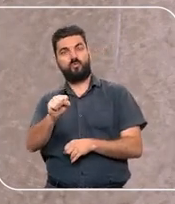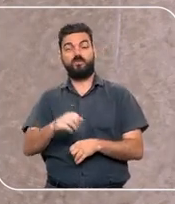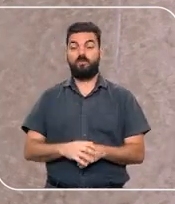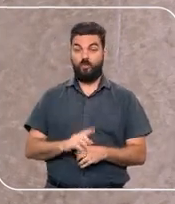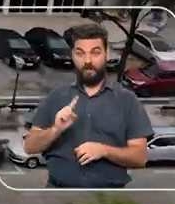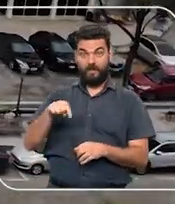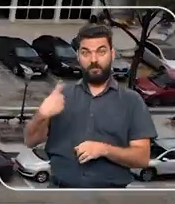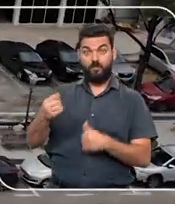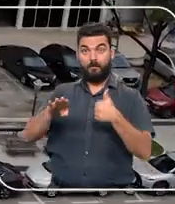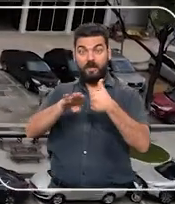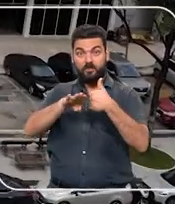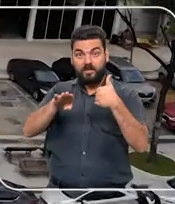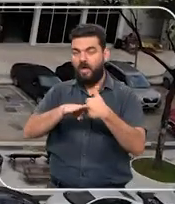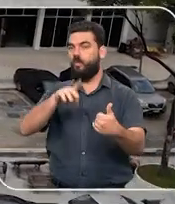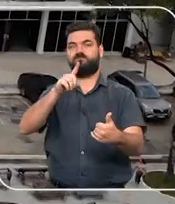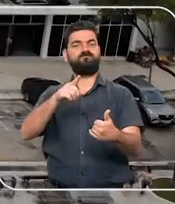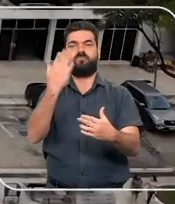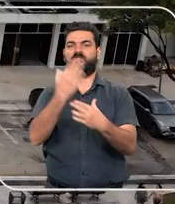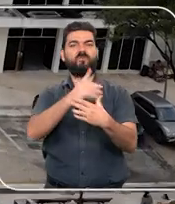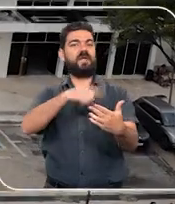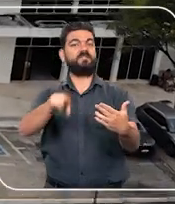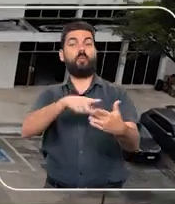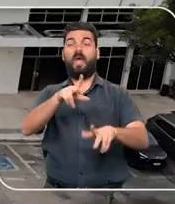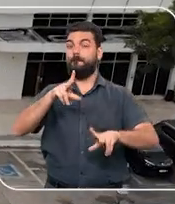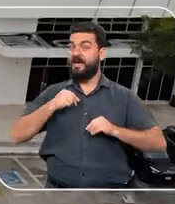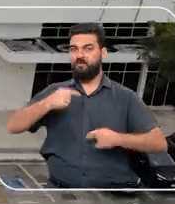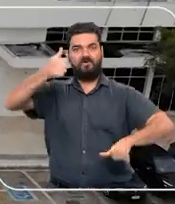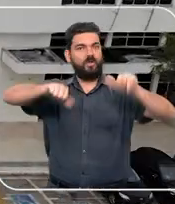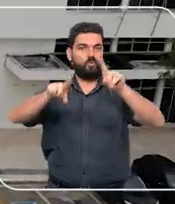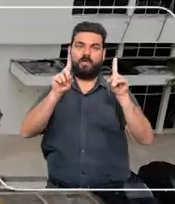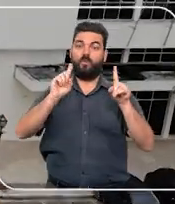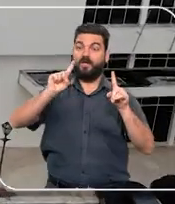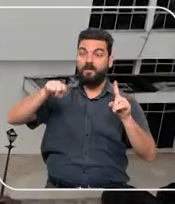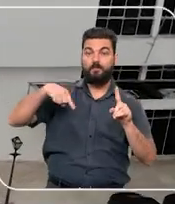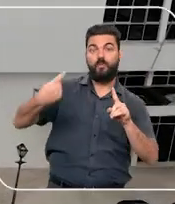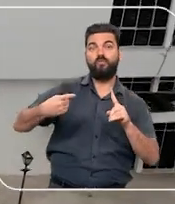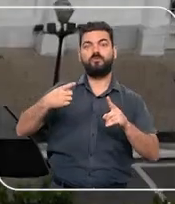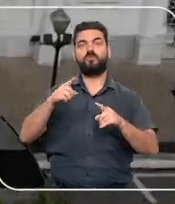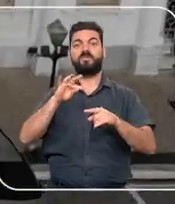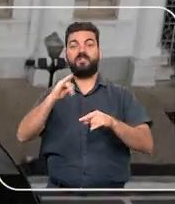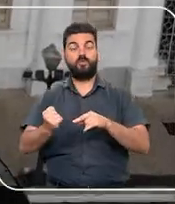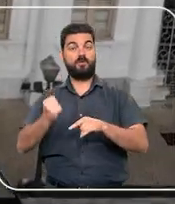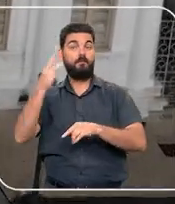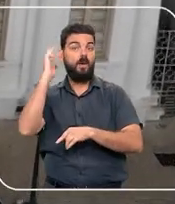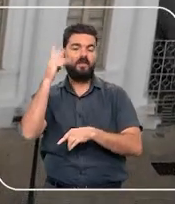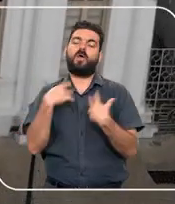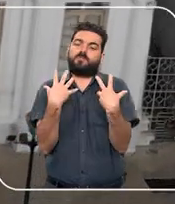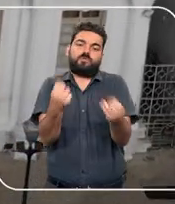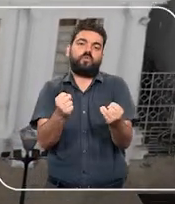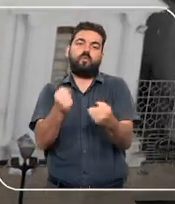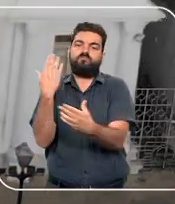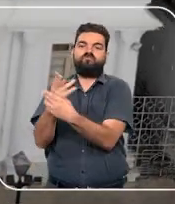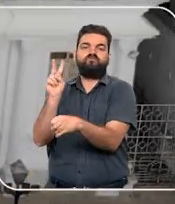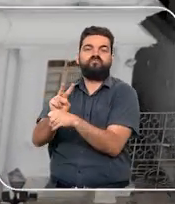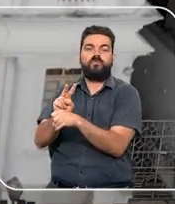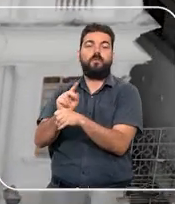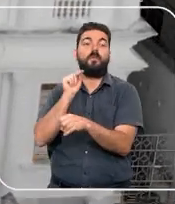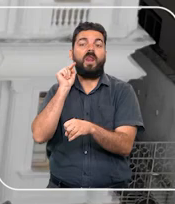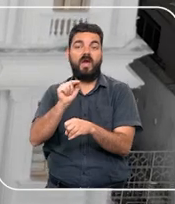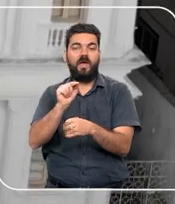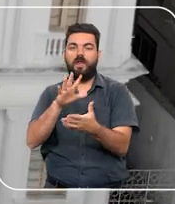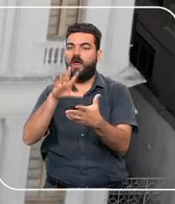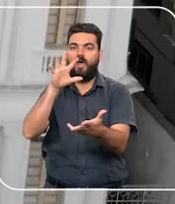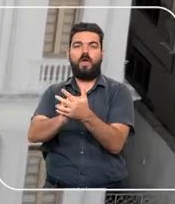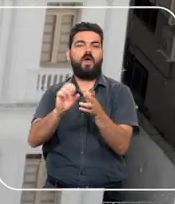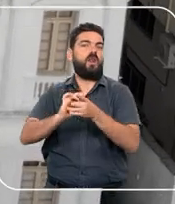2018 após o juízo de primeiro grau extinguir o processo sem análise do mérito o Tribunal de Justiça do Maranhão concedeu liminar para